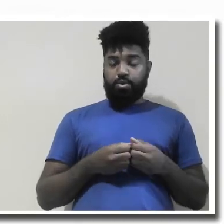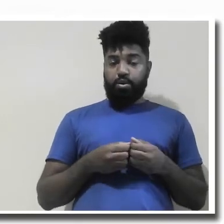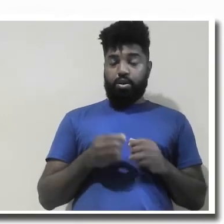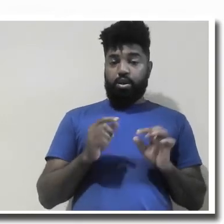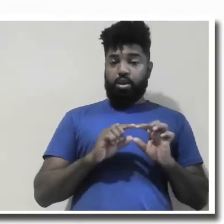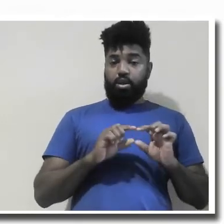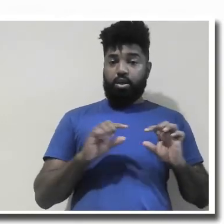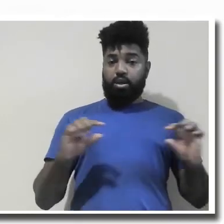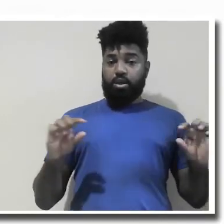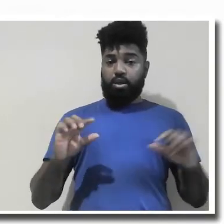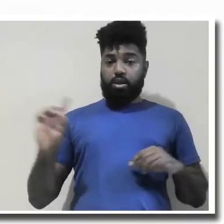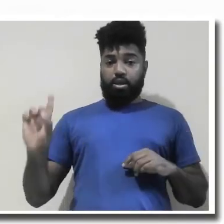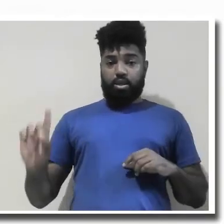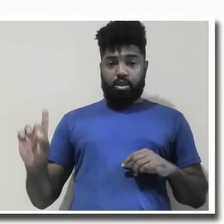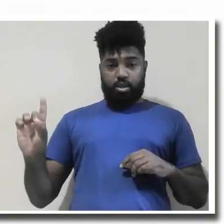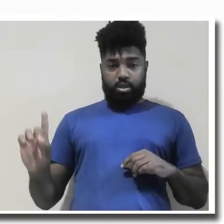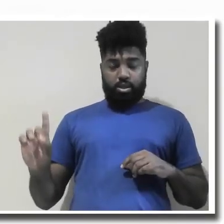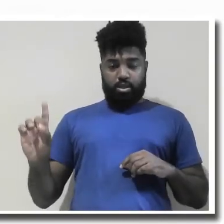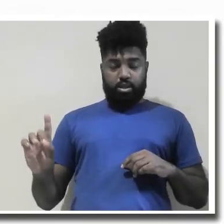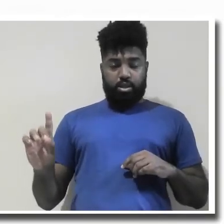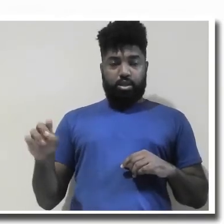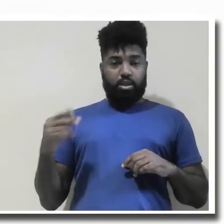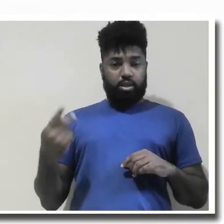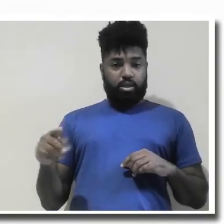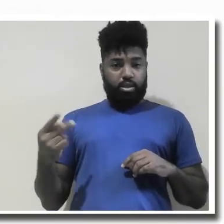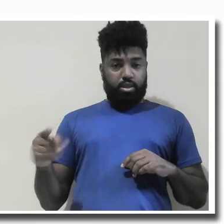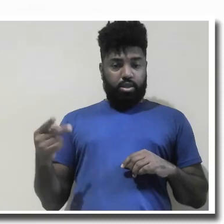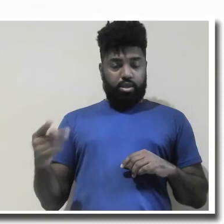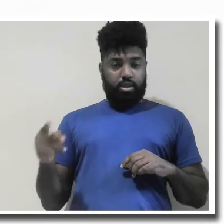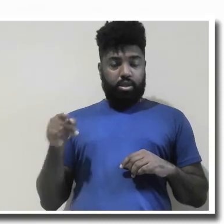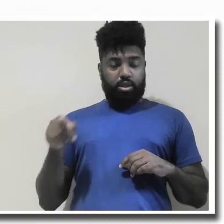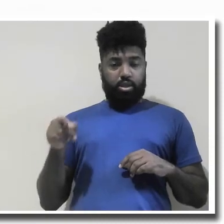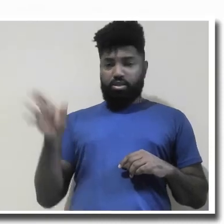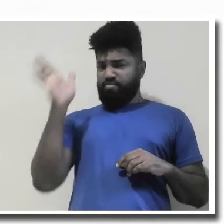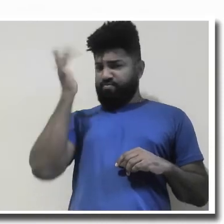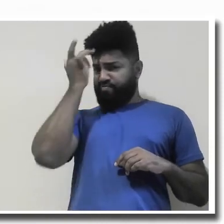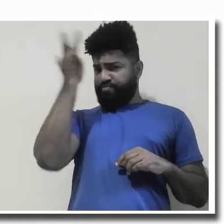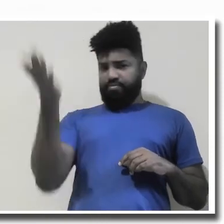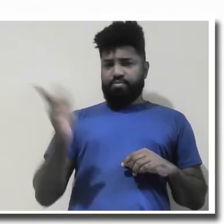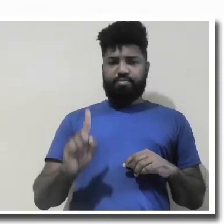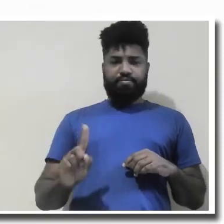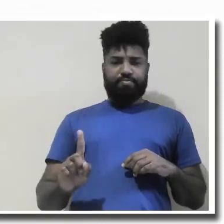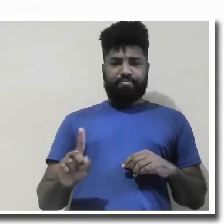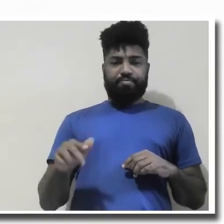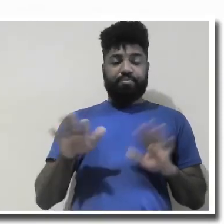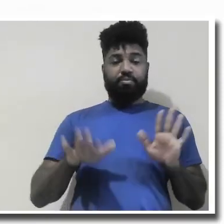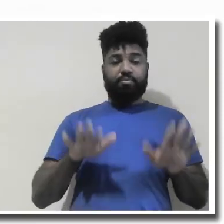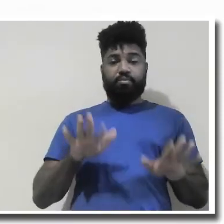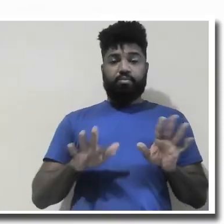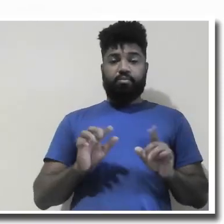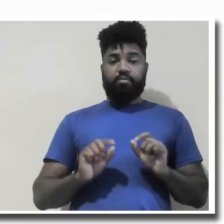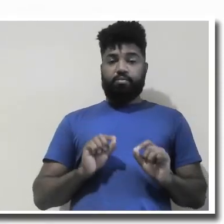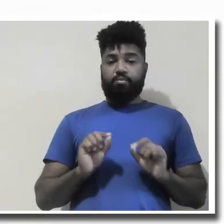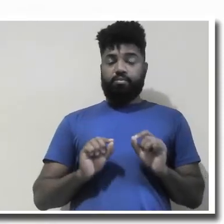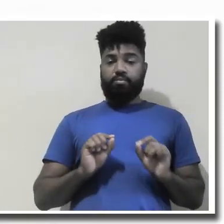expressão da direita da propriedade será a que trará mais facilidades. Então, às vezes,